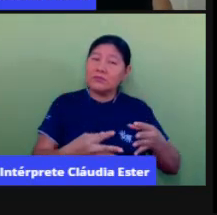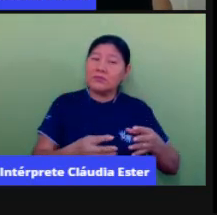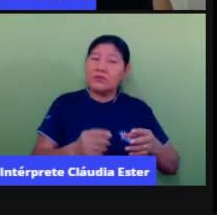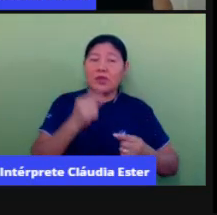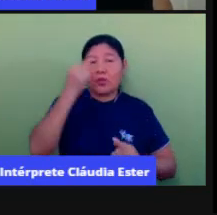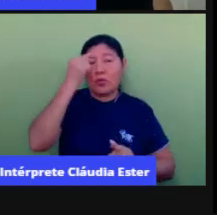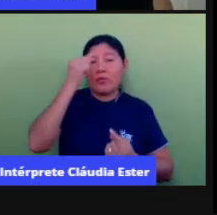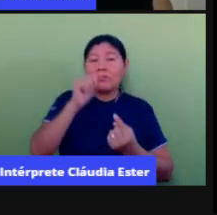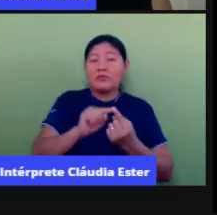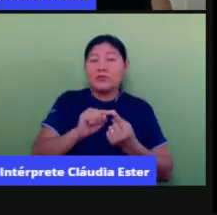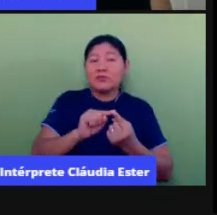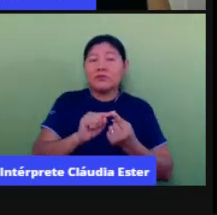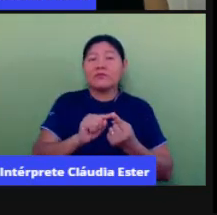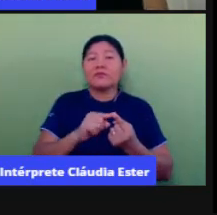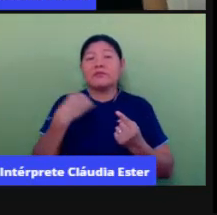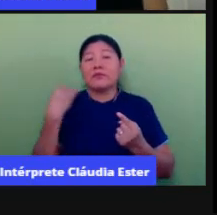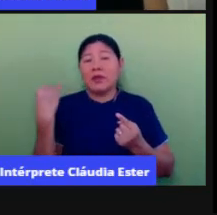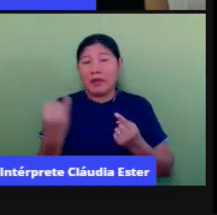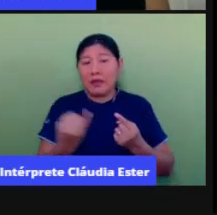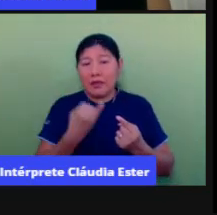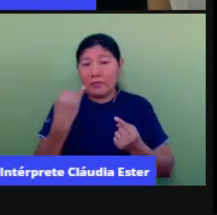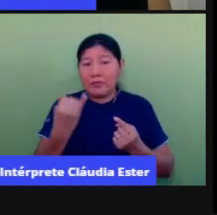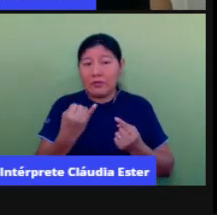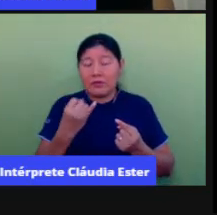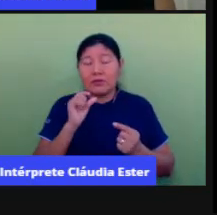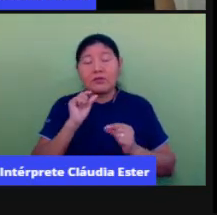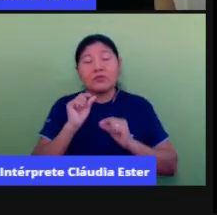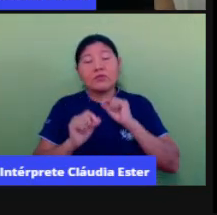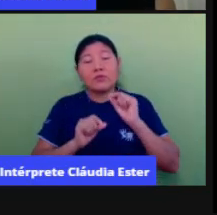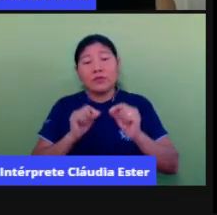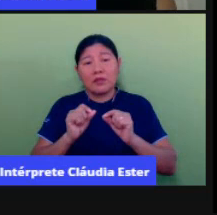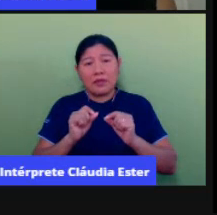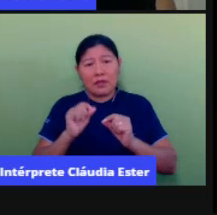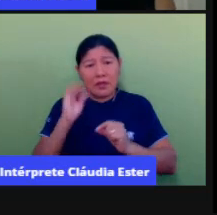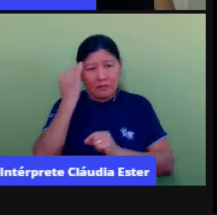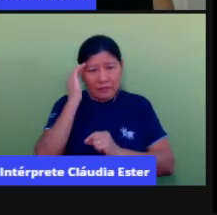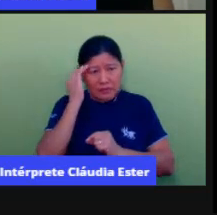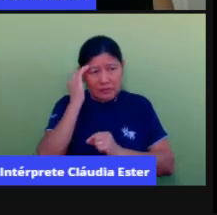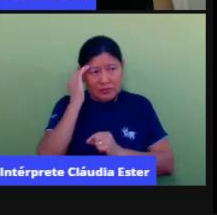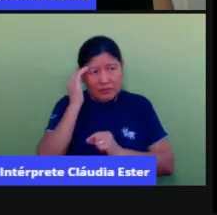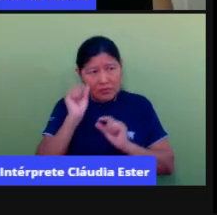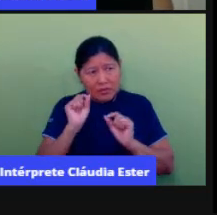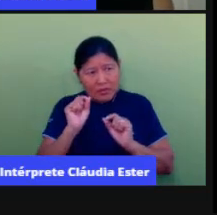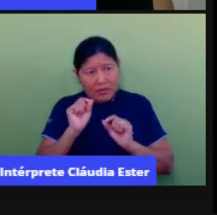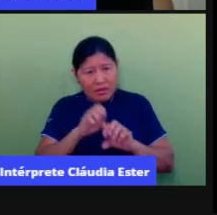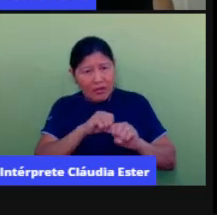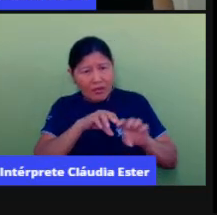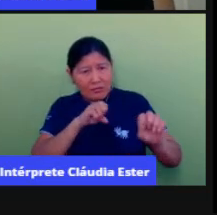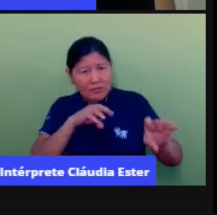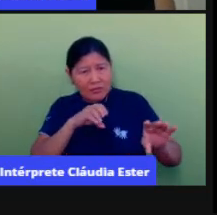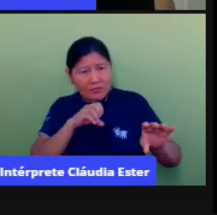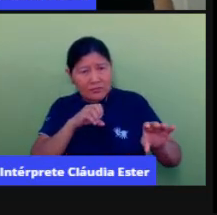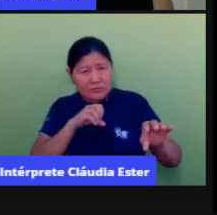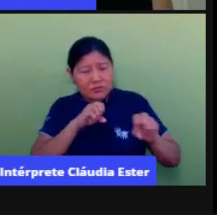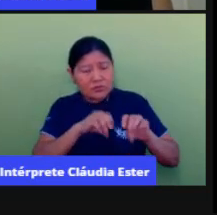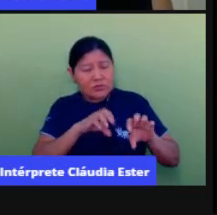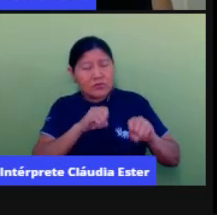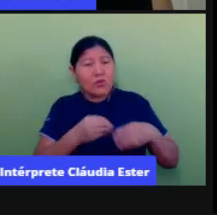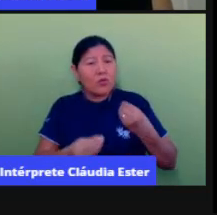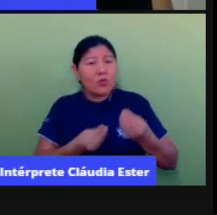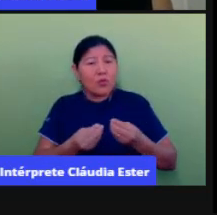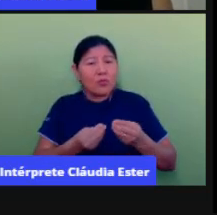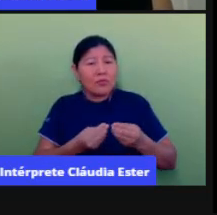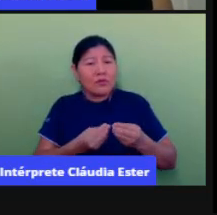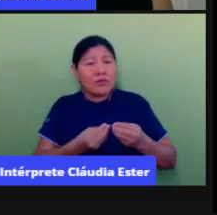posso entender de uma atividade não presencial para as crianças de 0 a 3 anos de idade, né? Então,